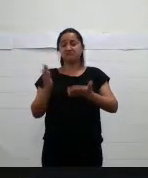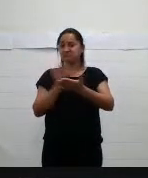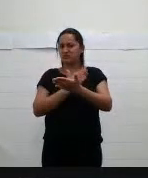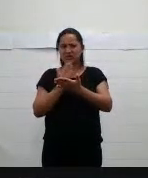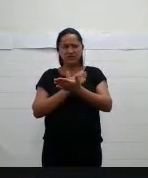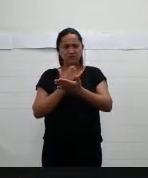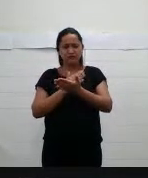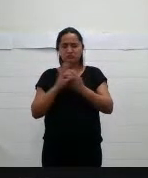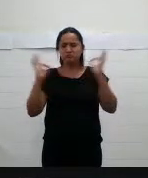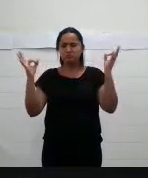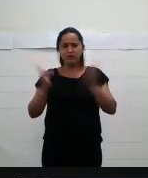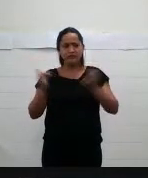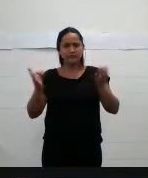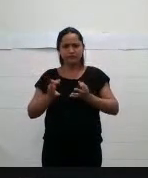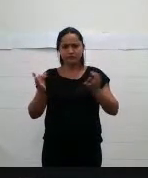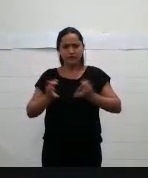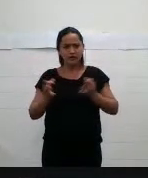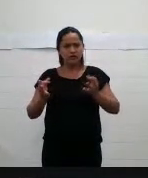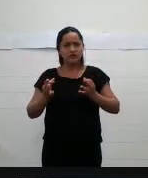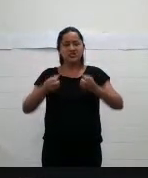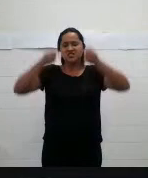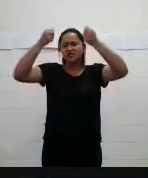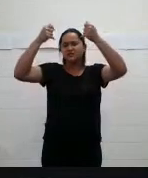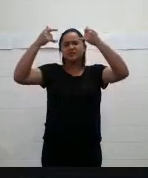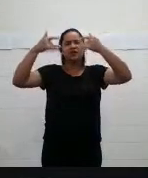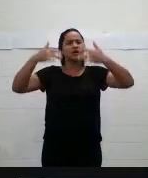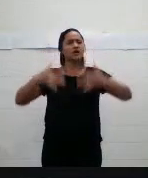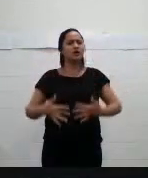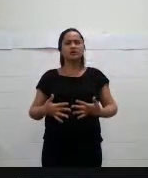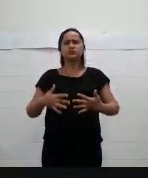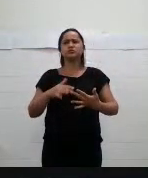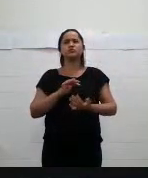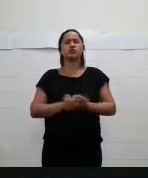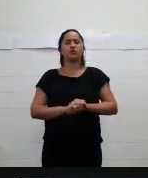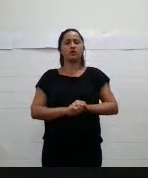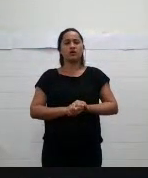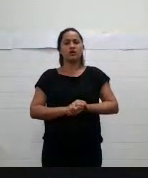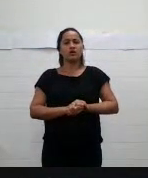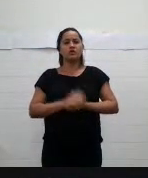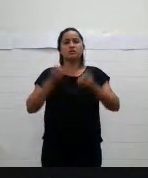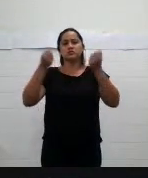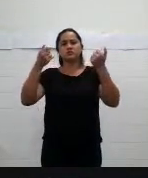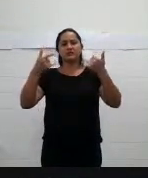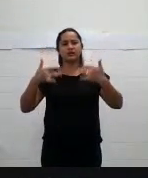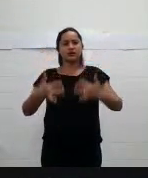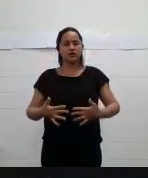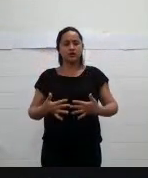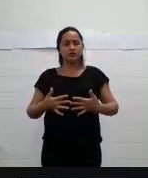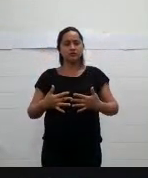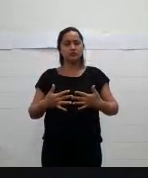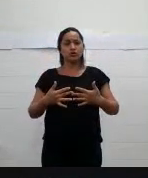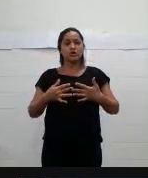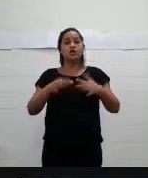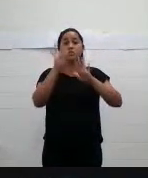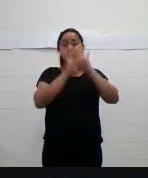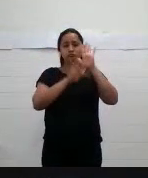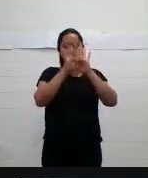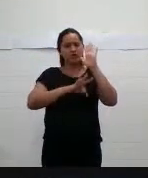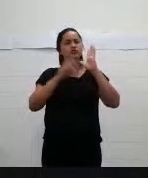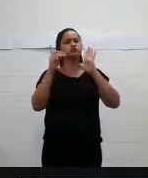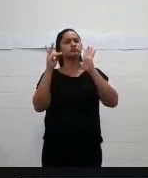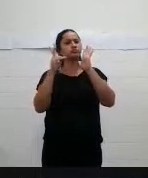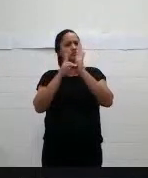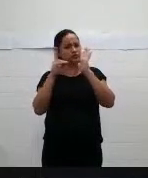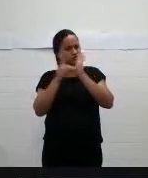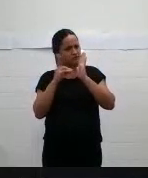importantíssimo, explicando sobre o que é a autoria indígena. Explicando que o texto indígena, ele ultrapassa